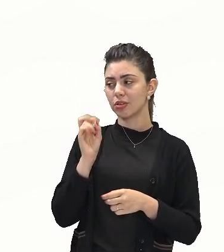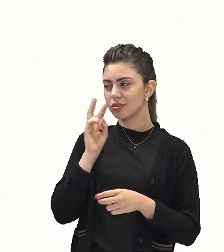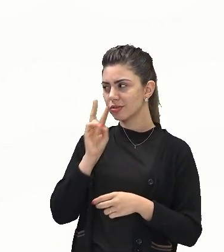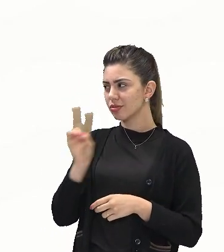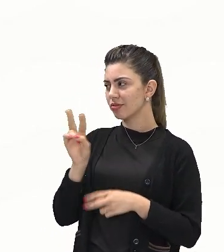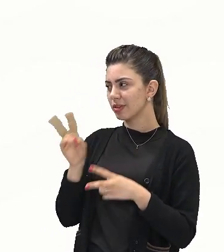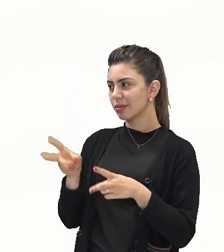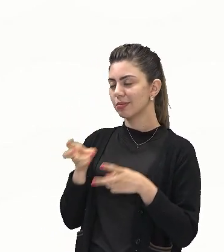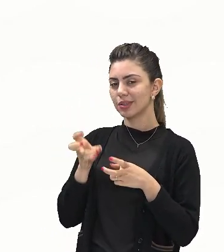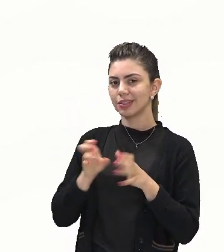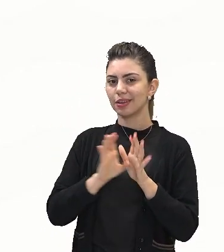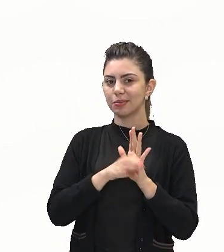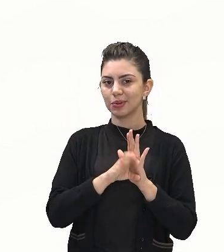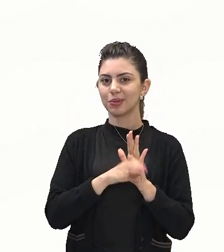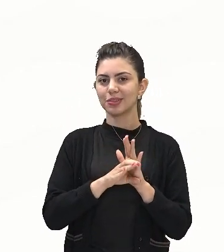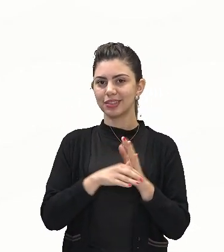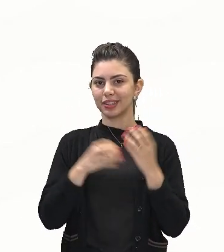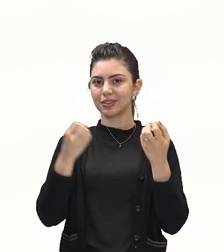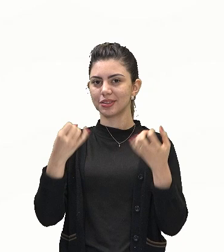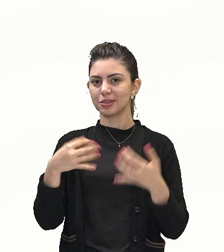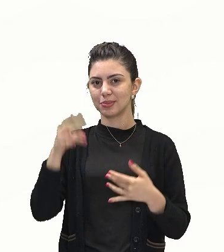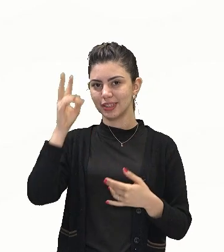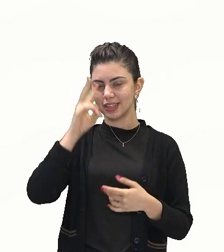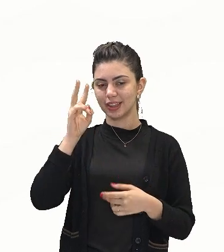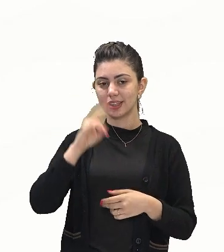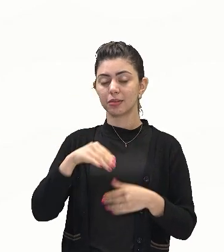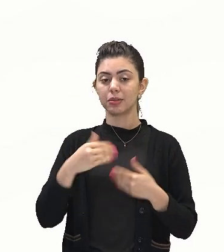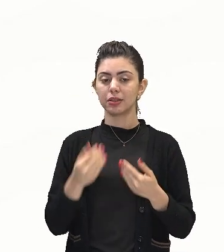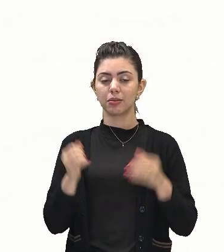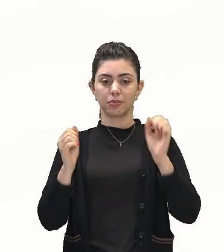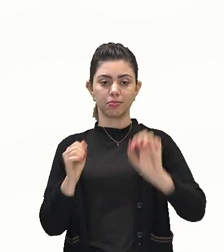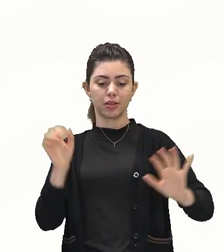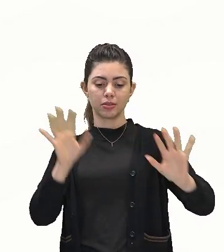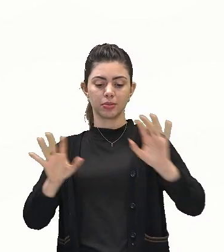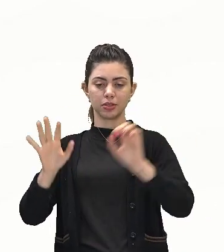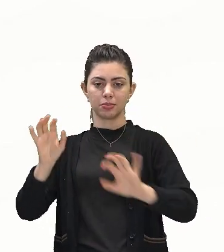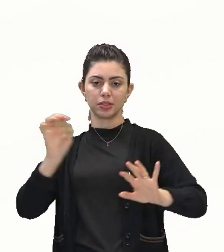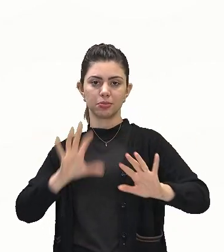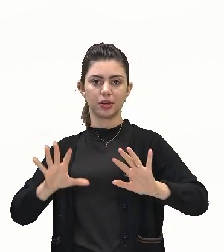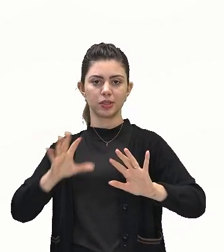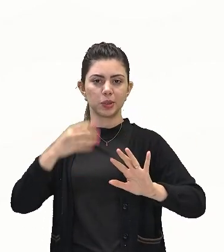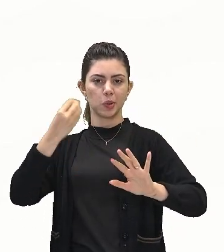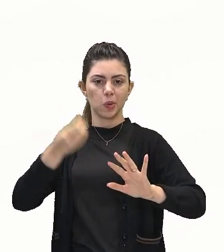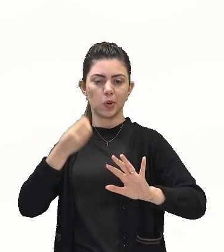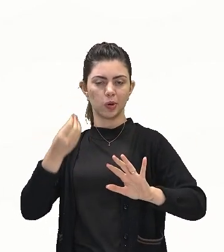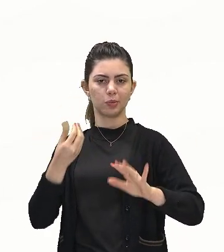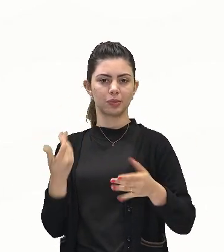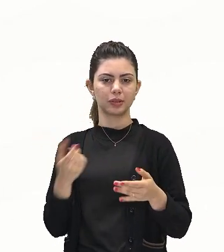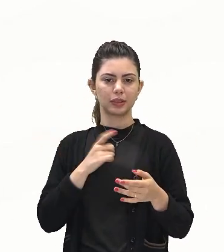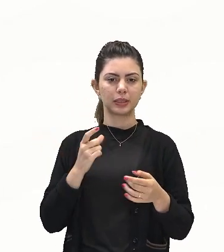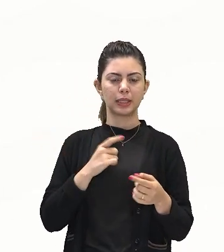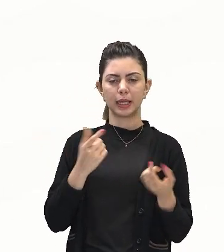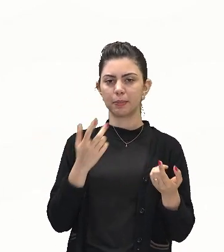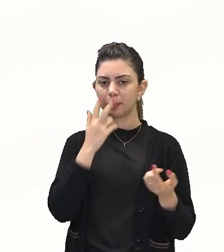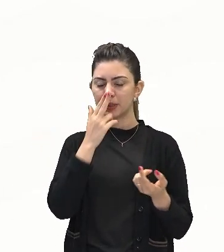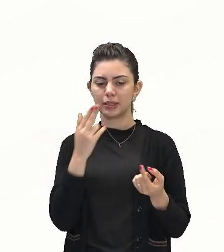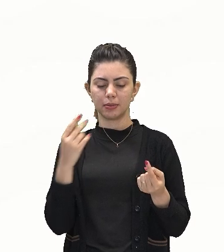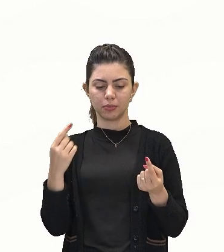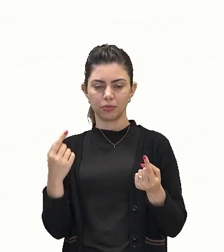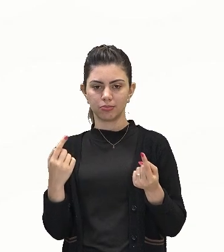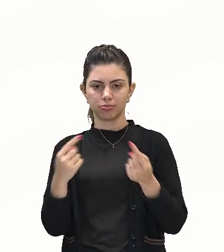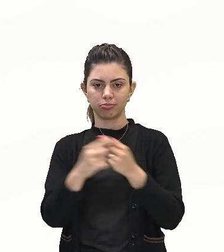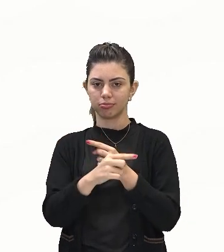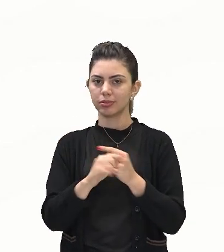ali a nossa definição de polígono. Todas essas figuras, ela possui, alguma ponta solta?